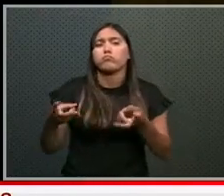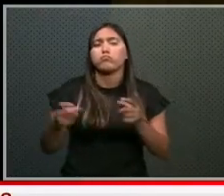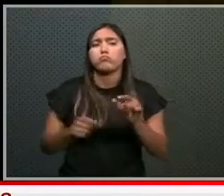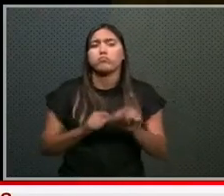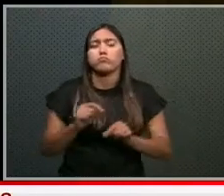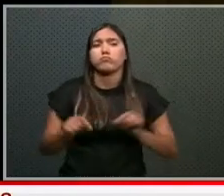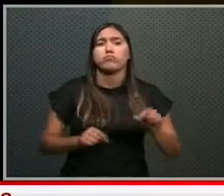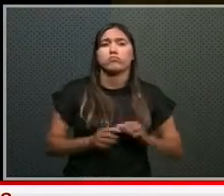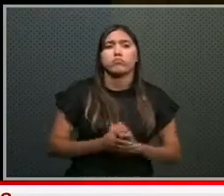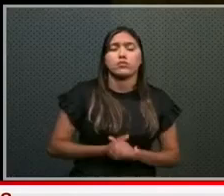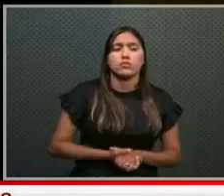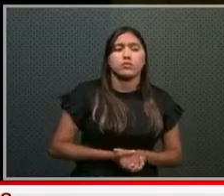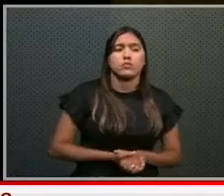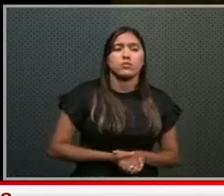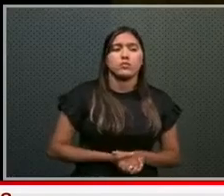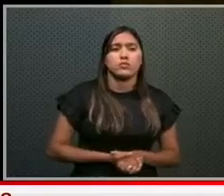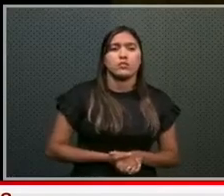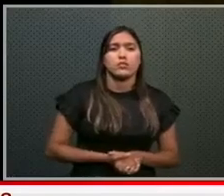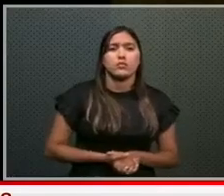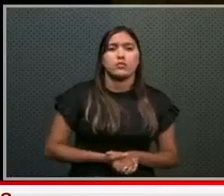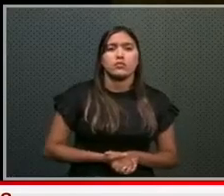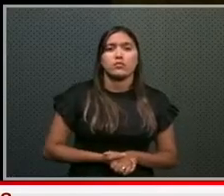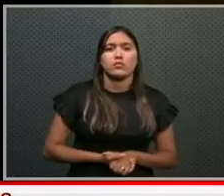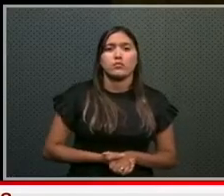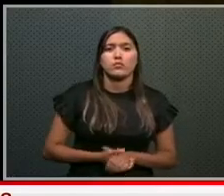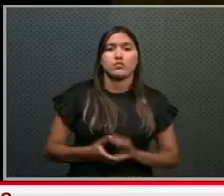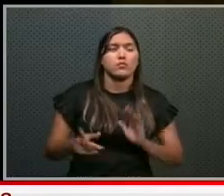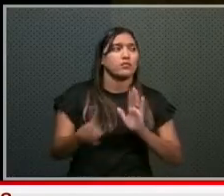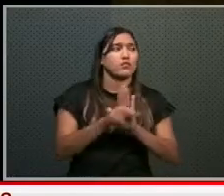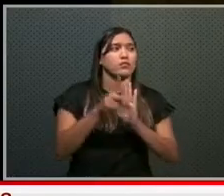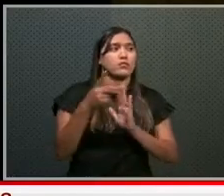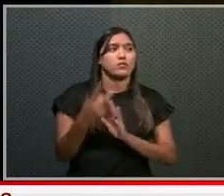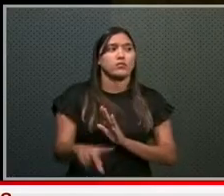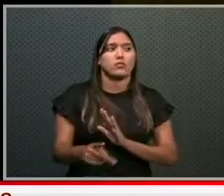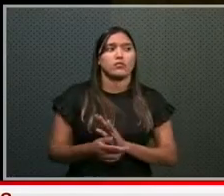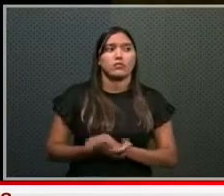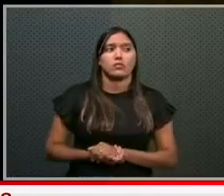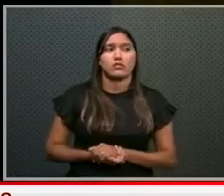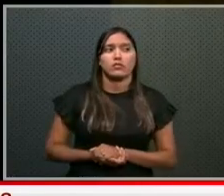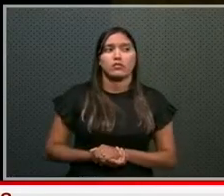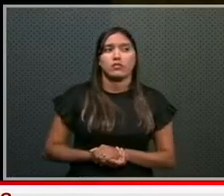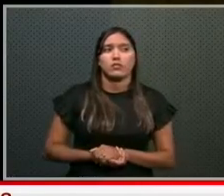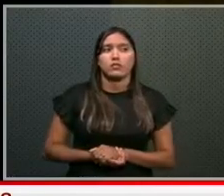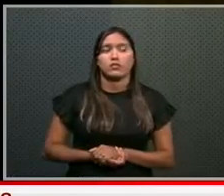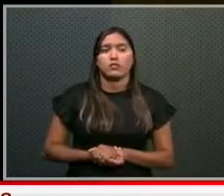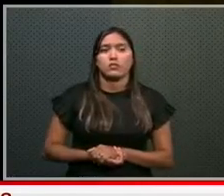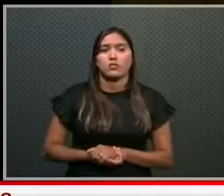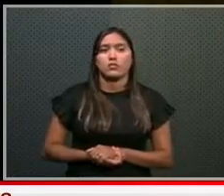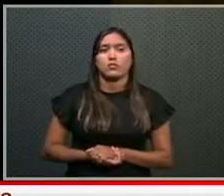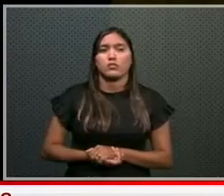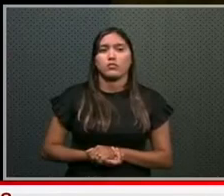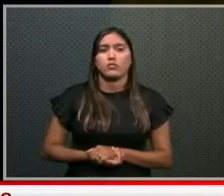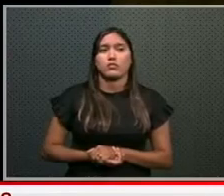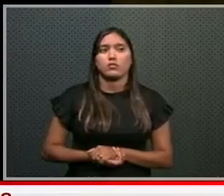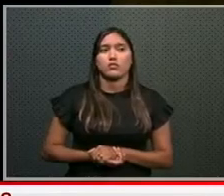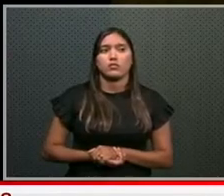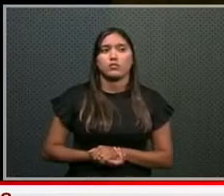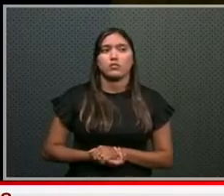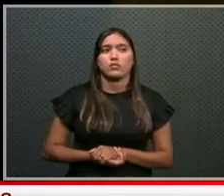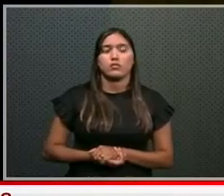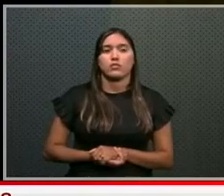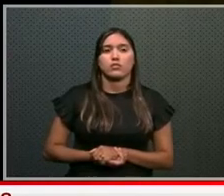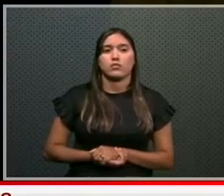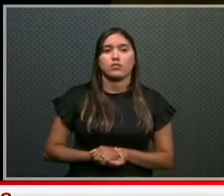da grande dificuldade que se tem quando não se tem crédito quando não se tem assistência técnica